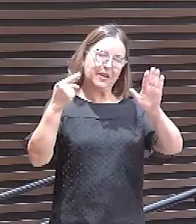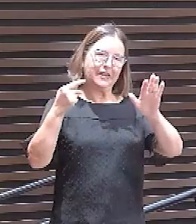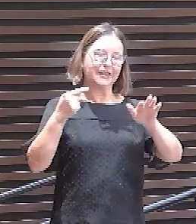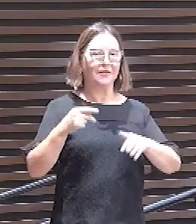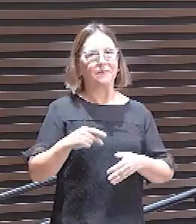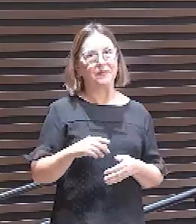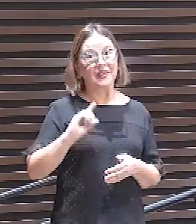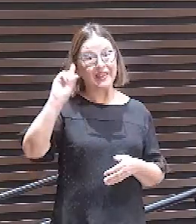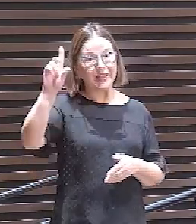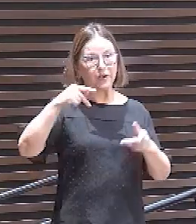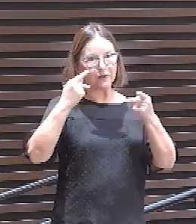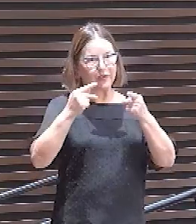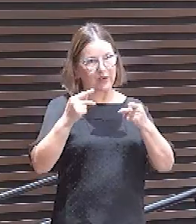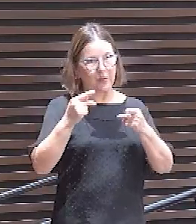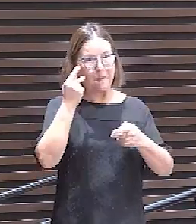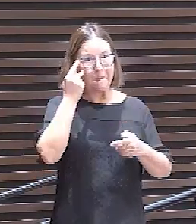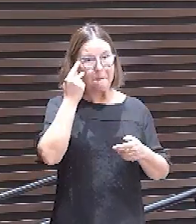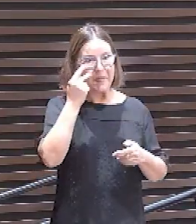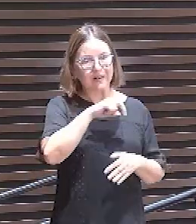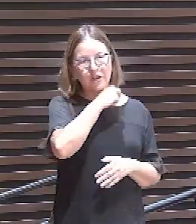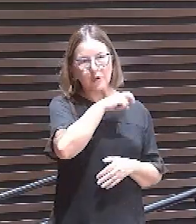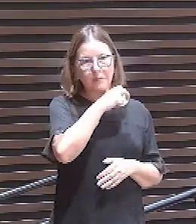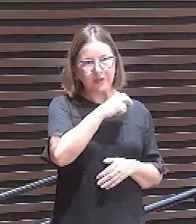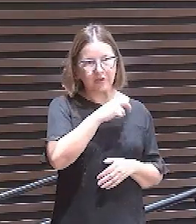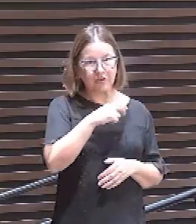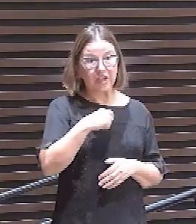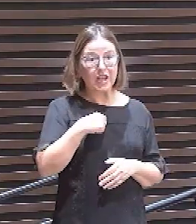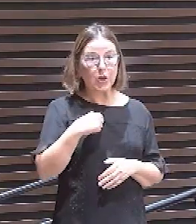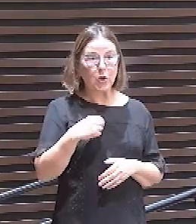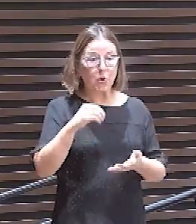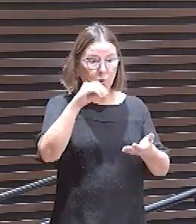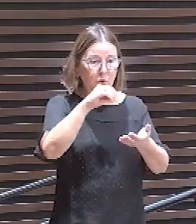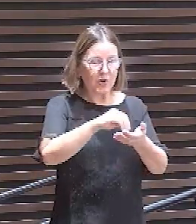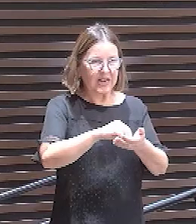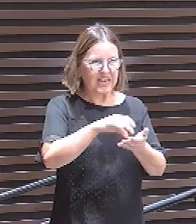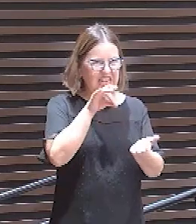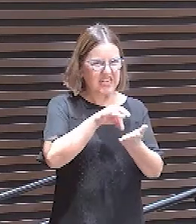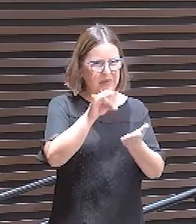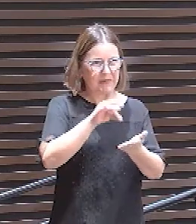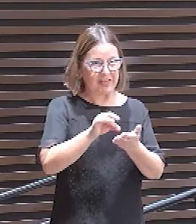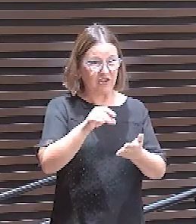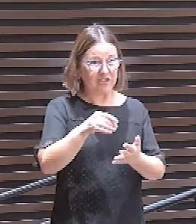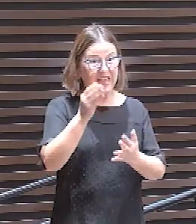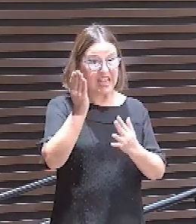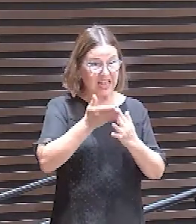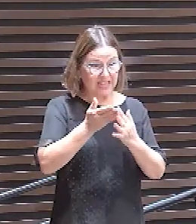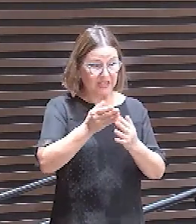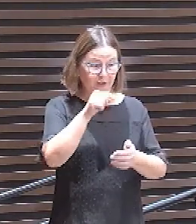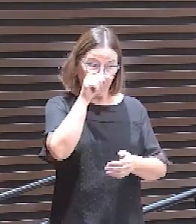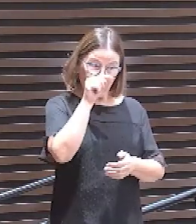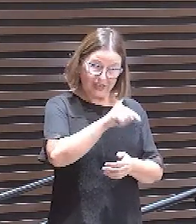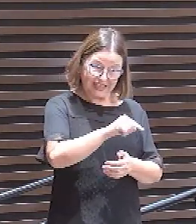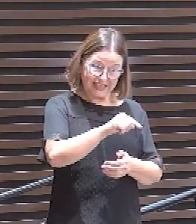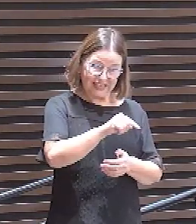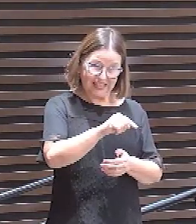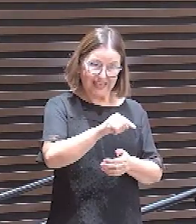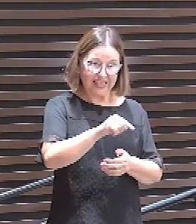porém inimizade entre ti e a mulher, entre a